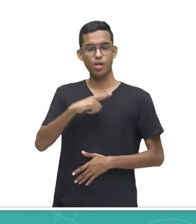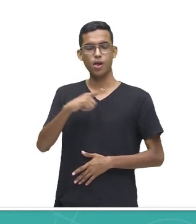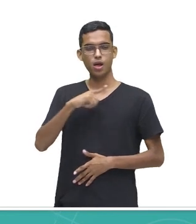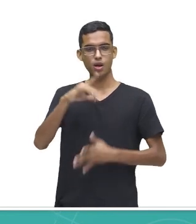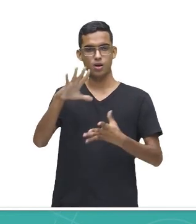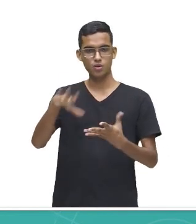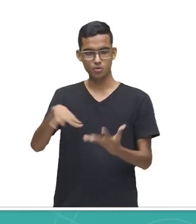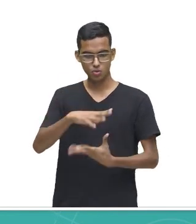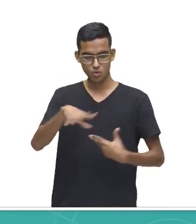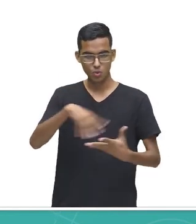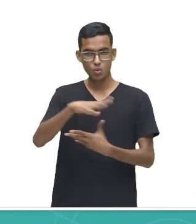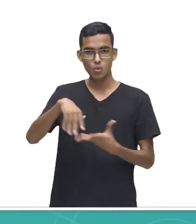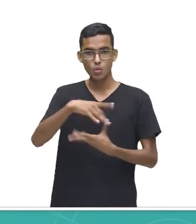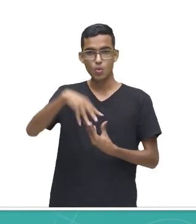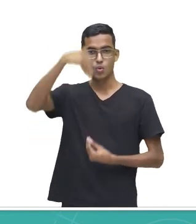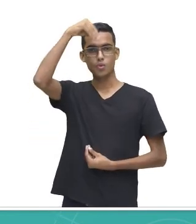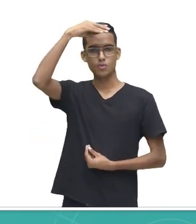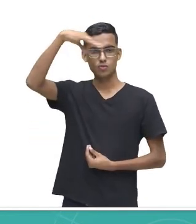espiritismo